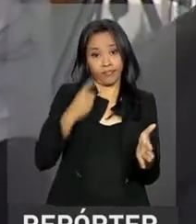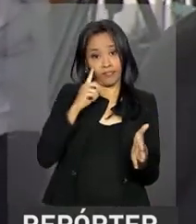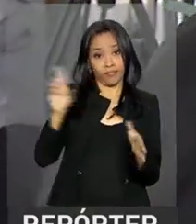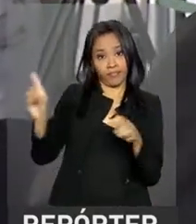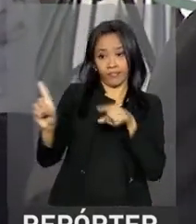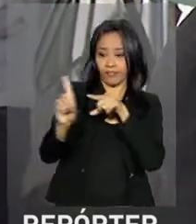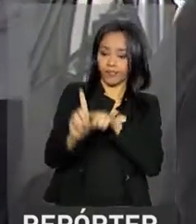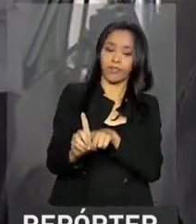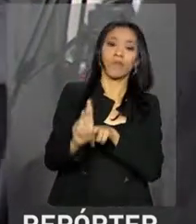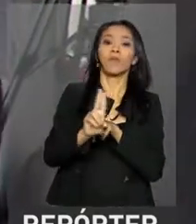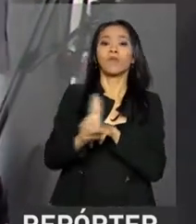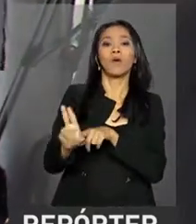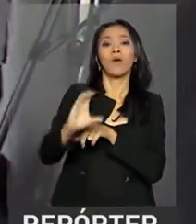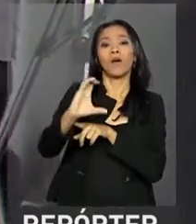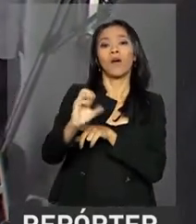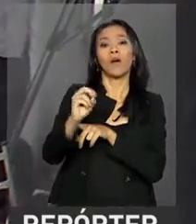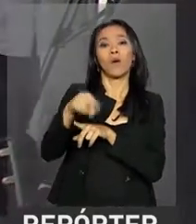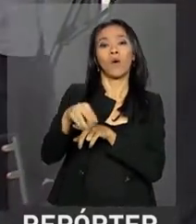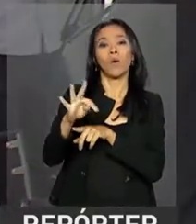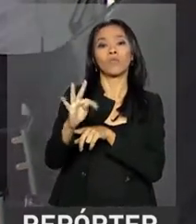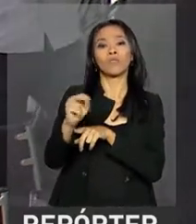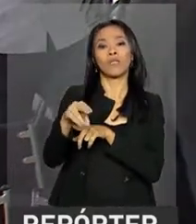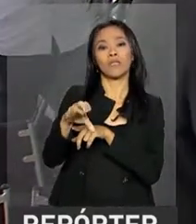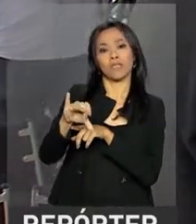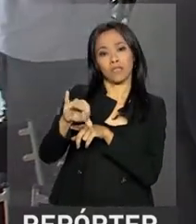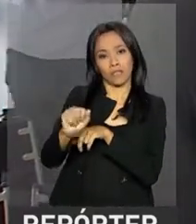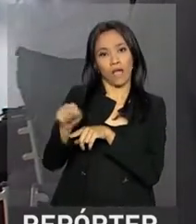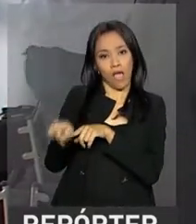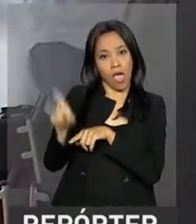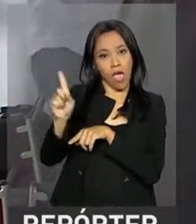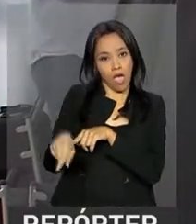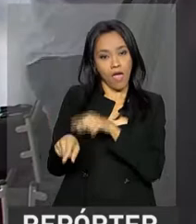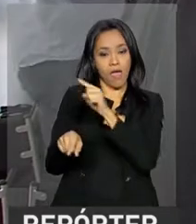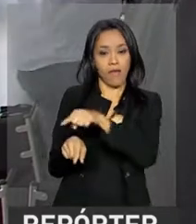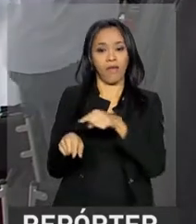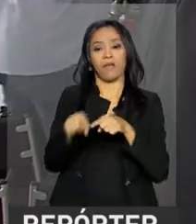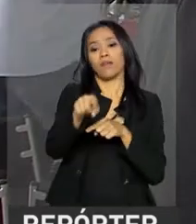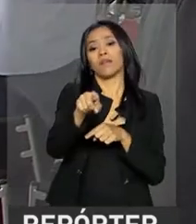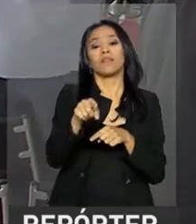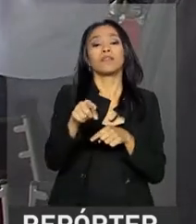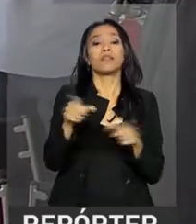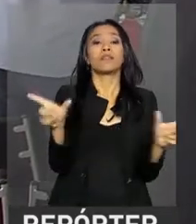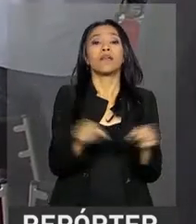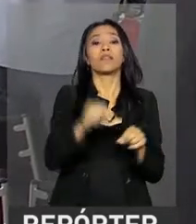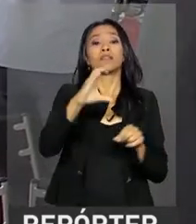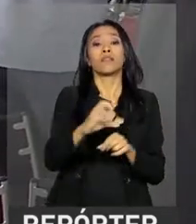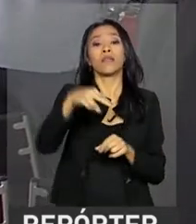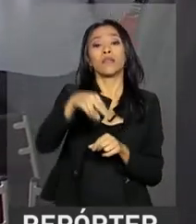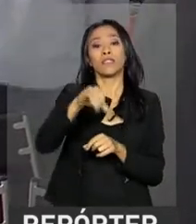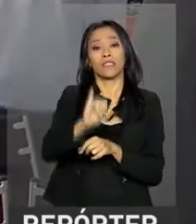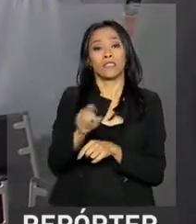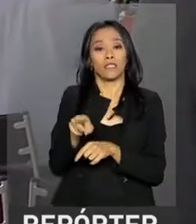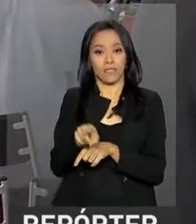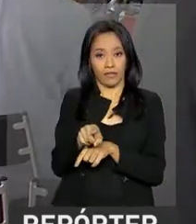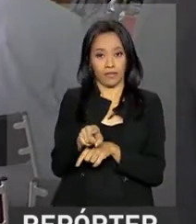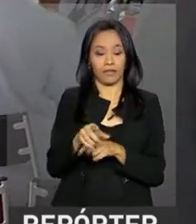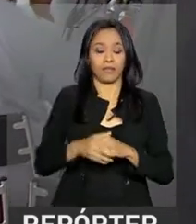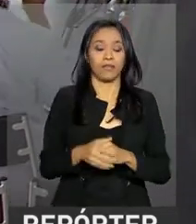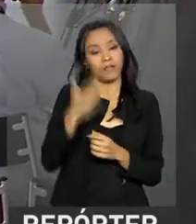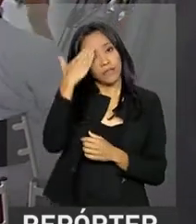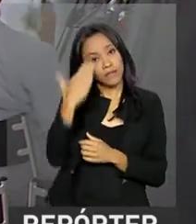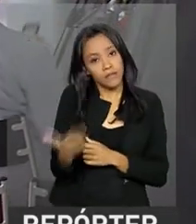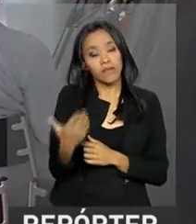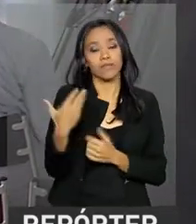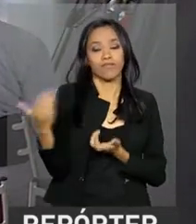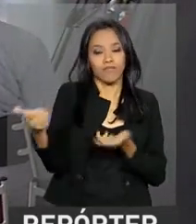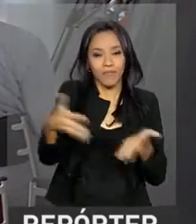Constança Negri, que é gerente de política comercial da CNI, que é a Confederação Nacional da Indústria. Muito obrigado por participar aqui